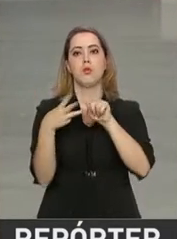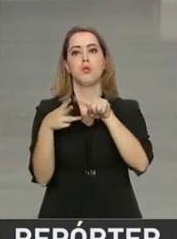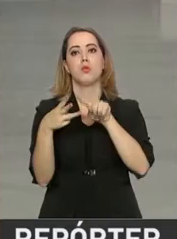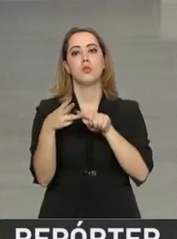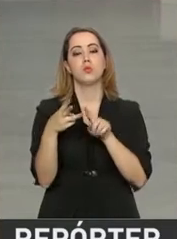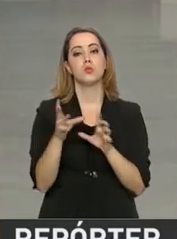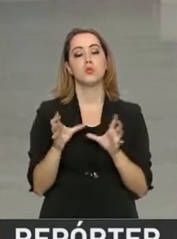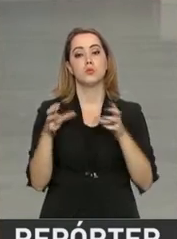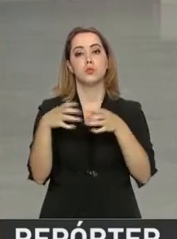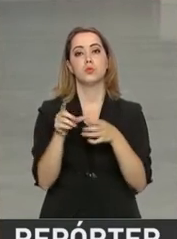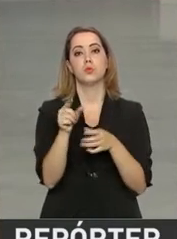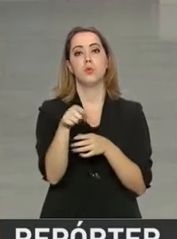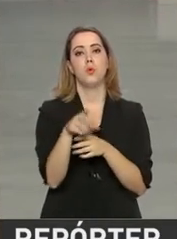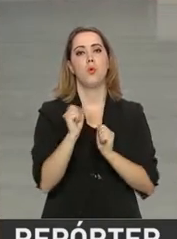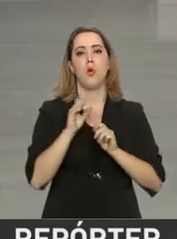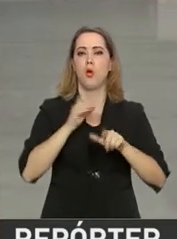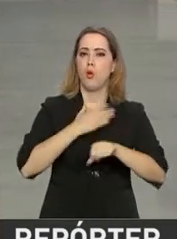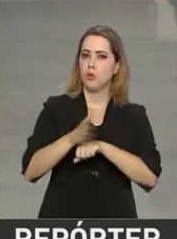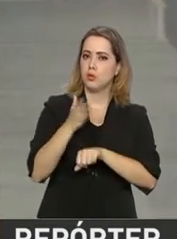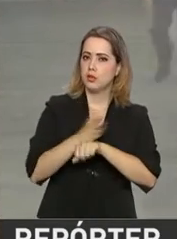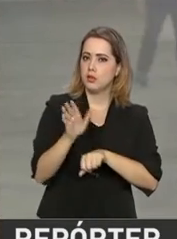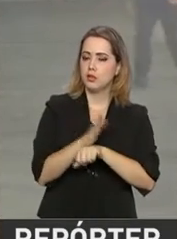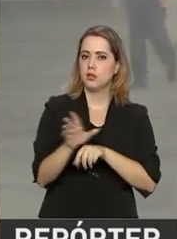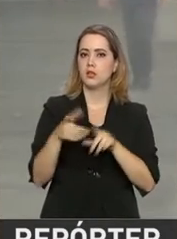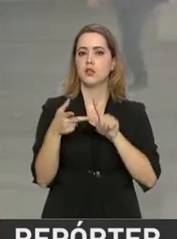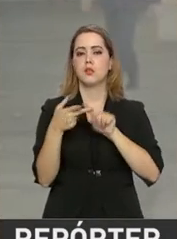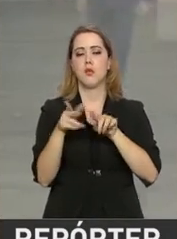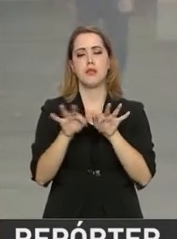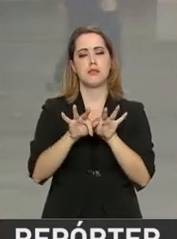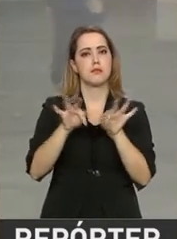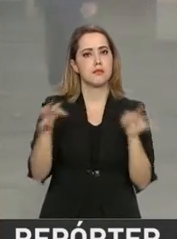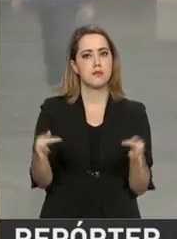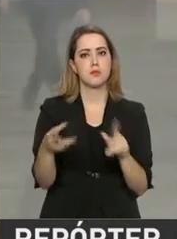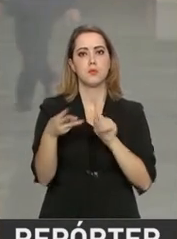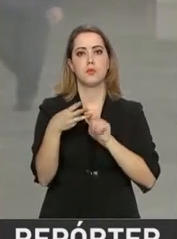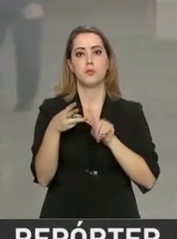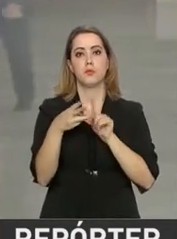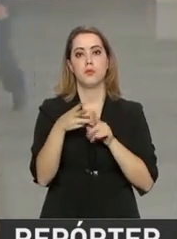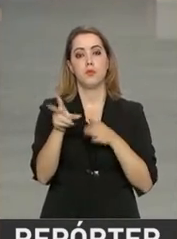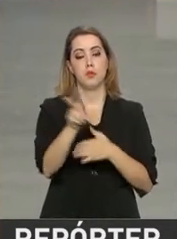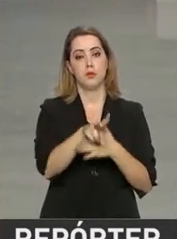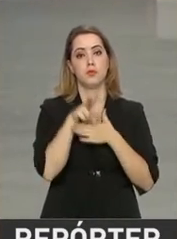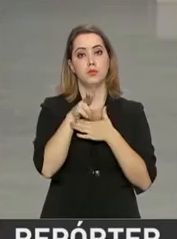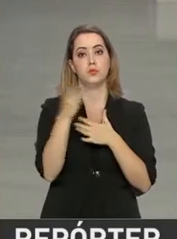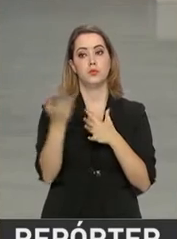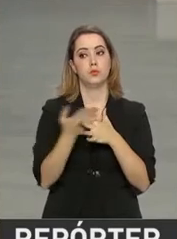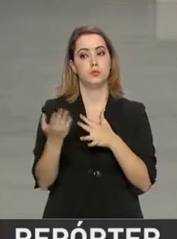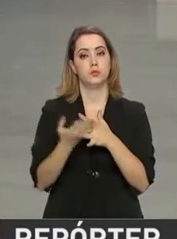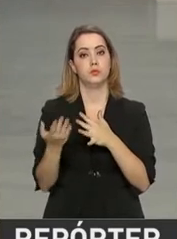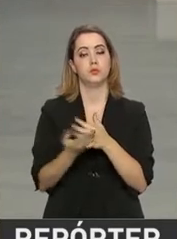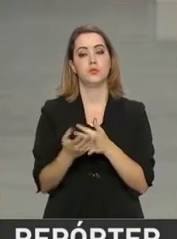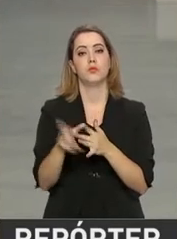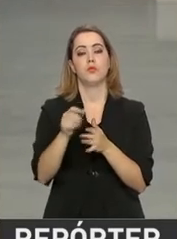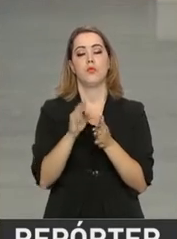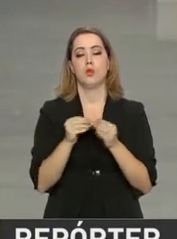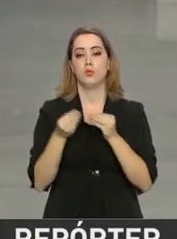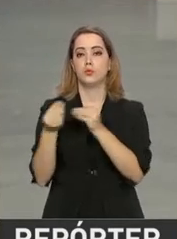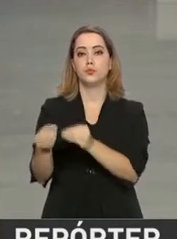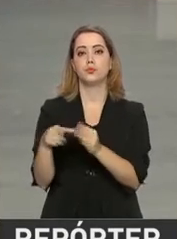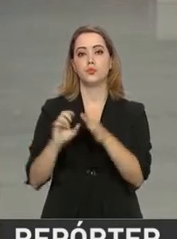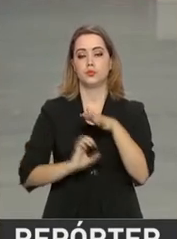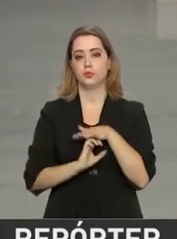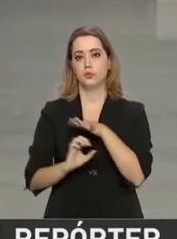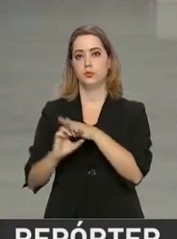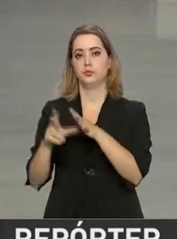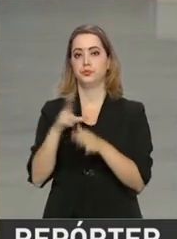grandes eixos a capacitação a desburocratização e o crédito direcionado para micro e pequenas empresas por conta